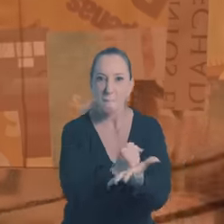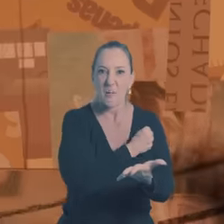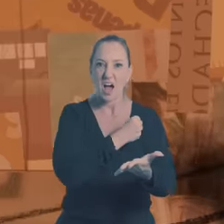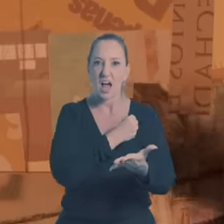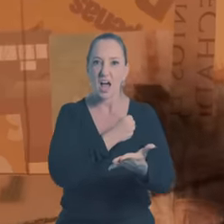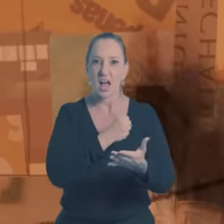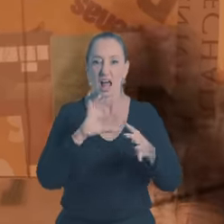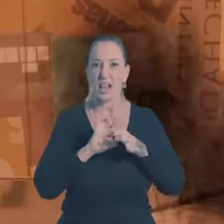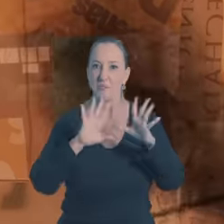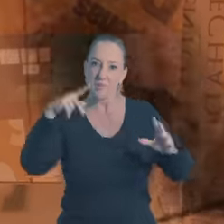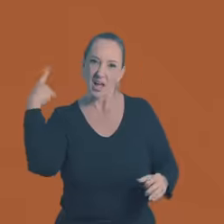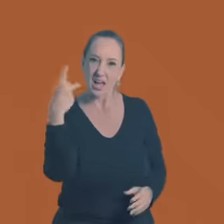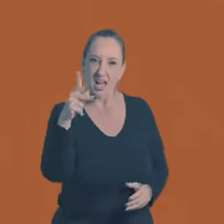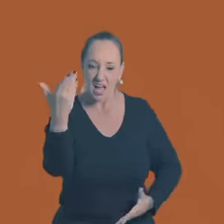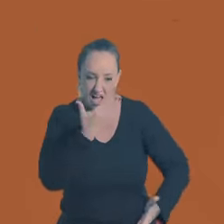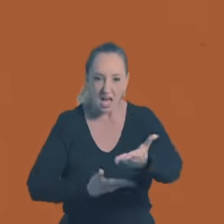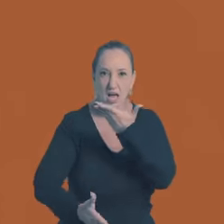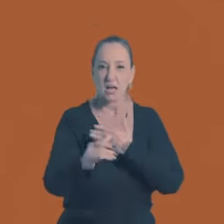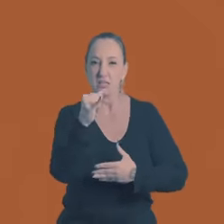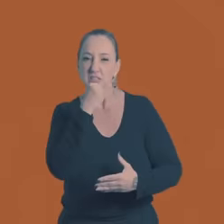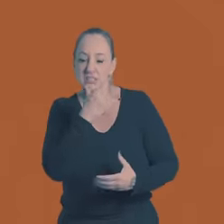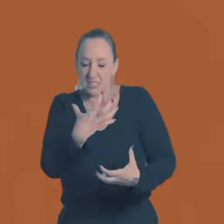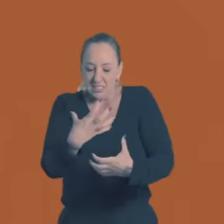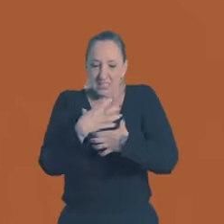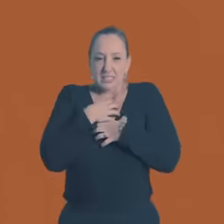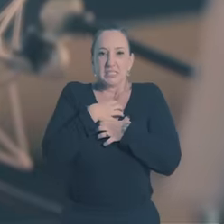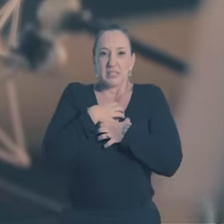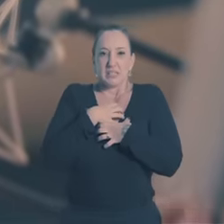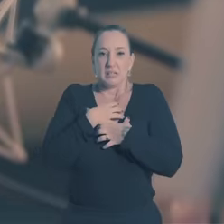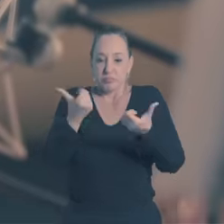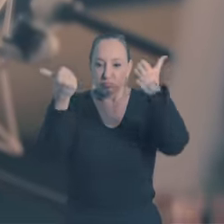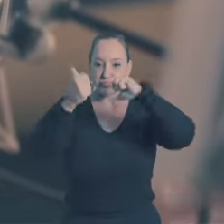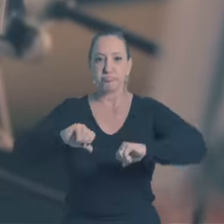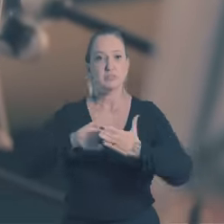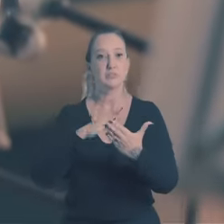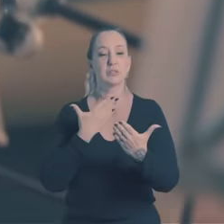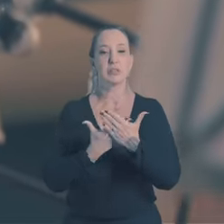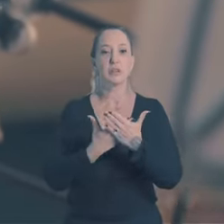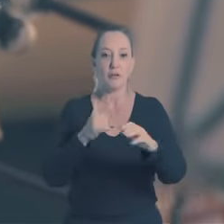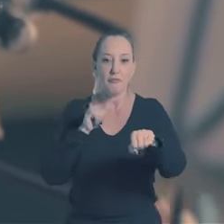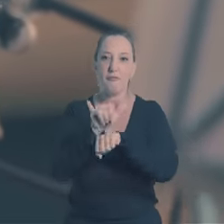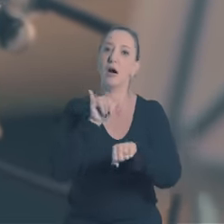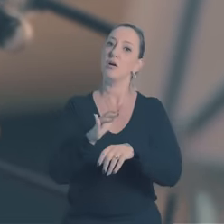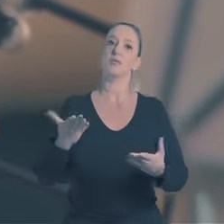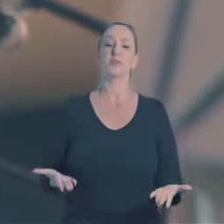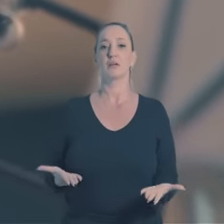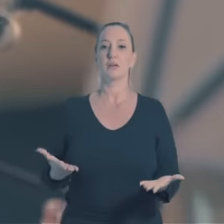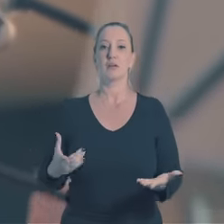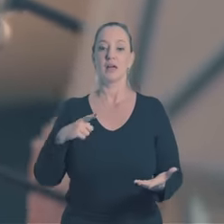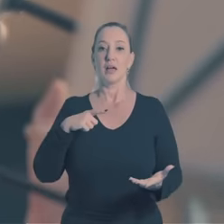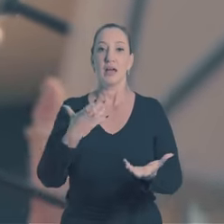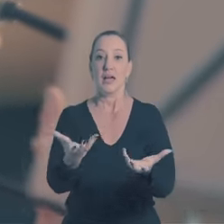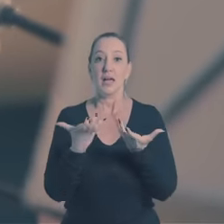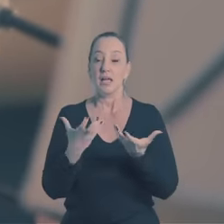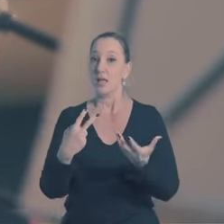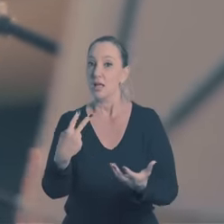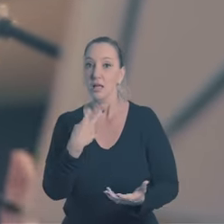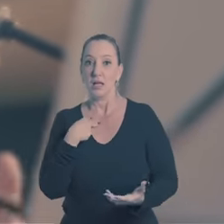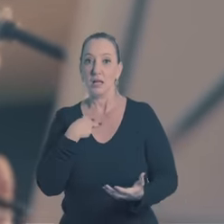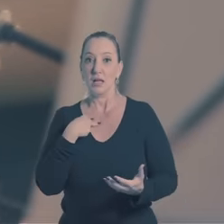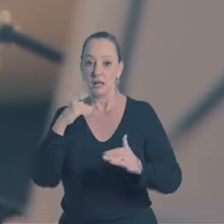pega. Sua liberdade transforma em tristeza. Repetiu na escola por falta. Ele quer, mas não